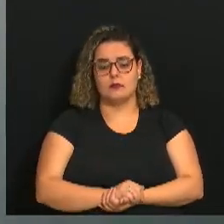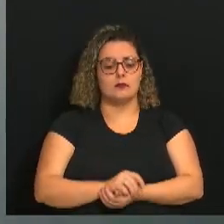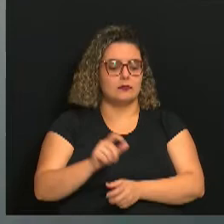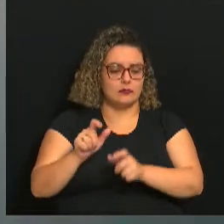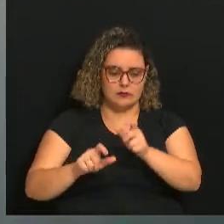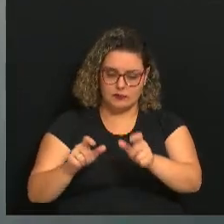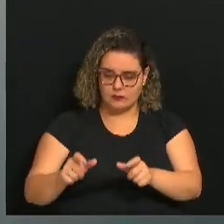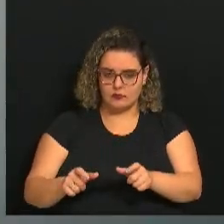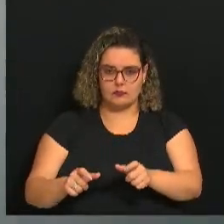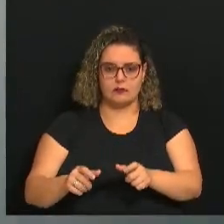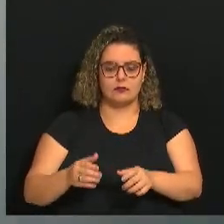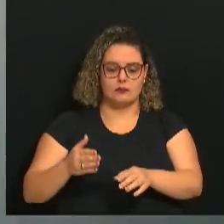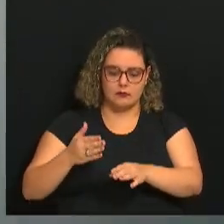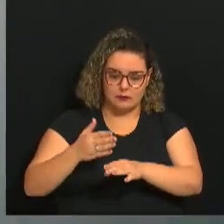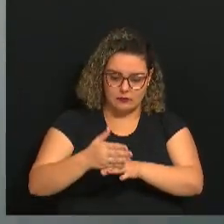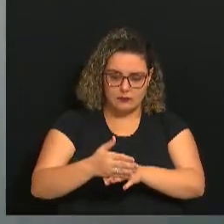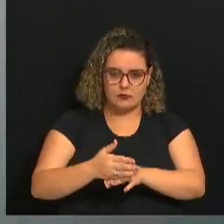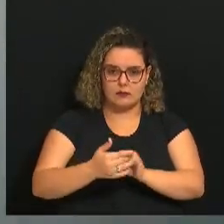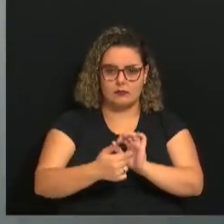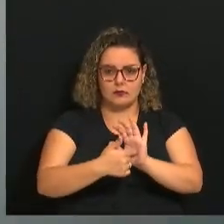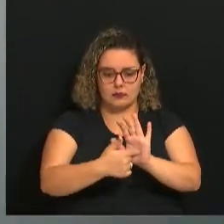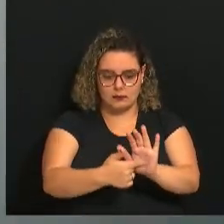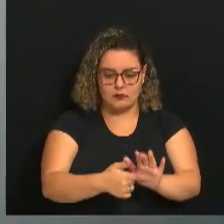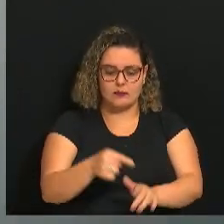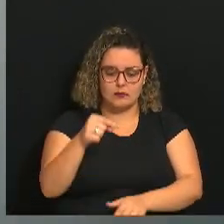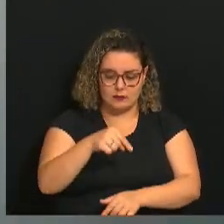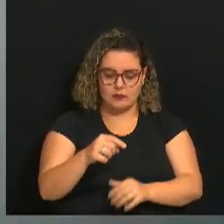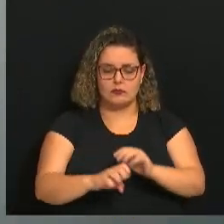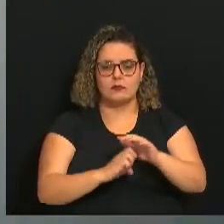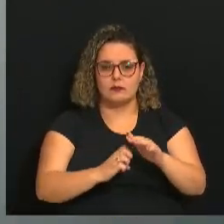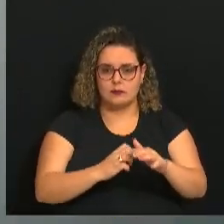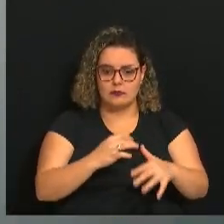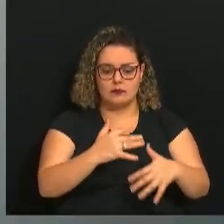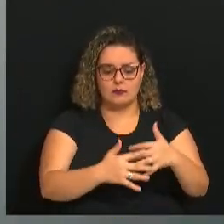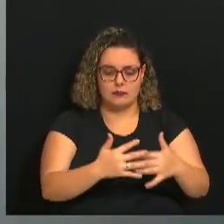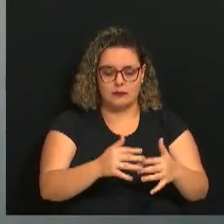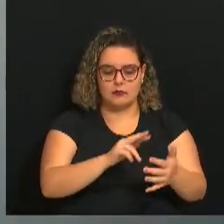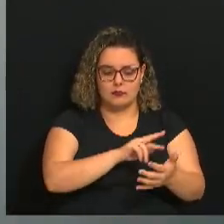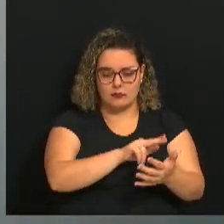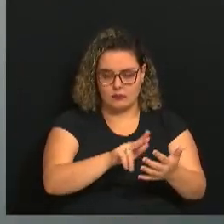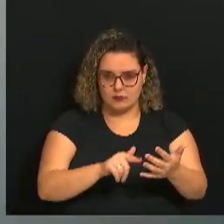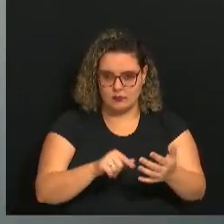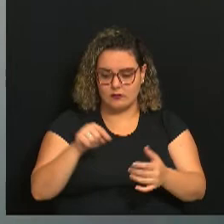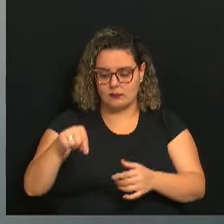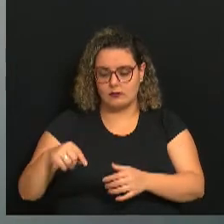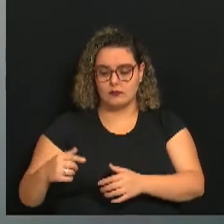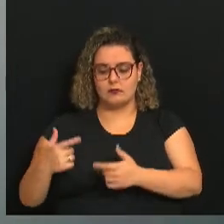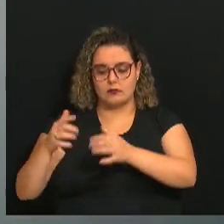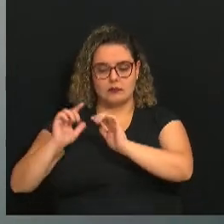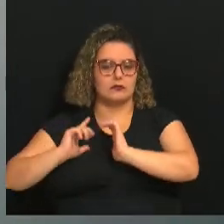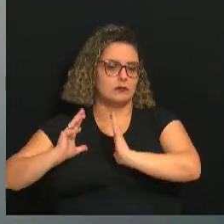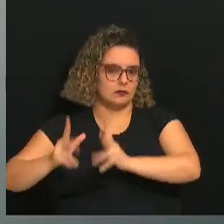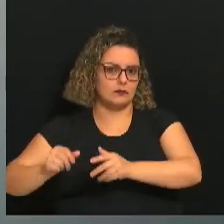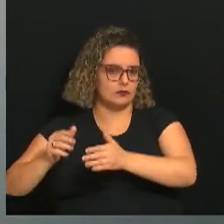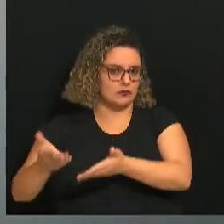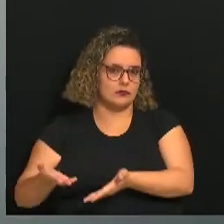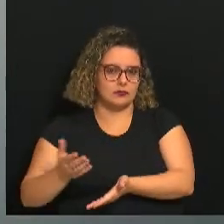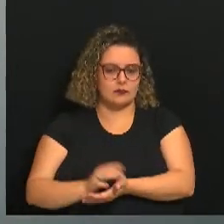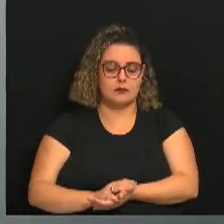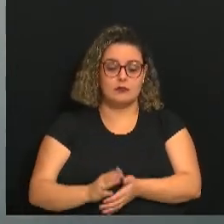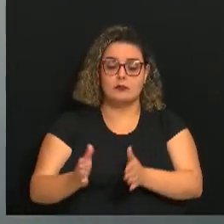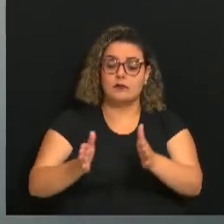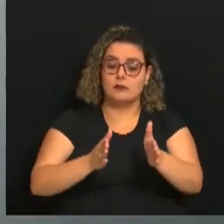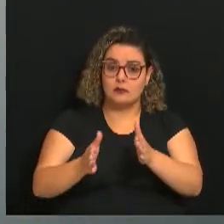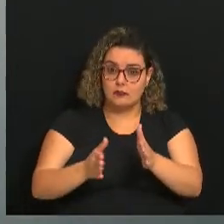colocar lá. Então, naquele momento, em outubro, a empresa apresentava as condições legais, né,